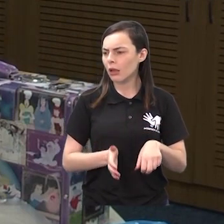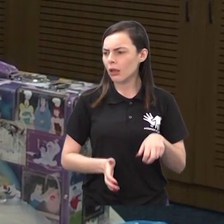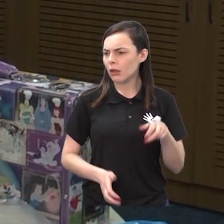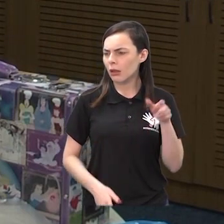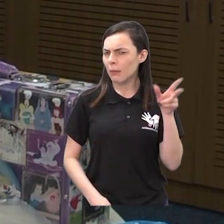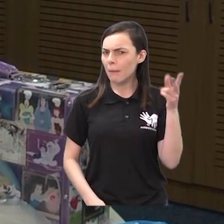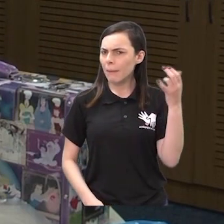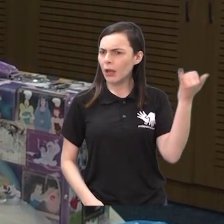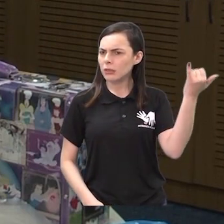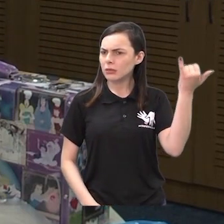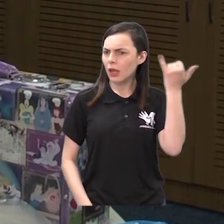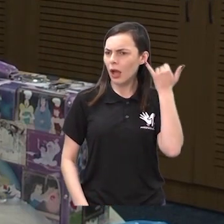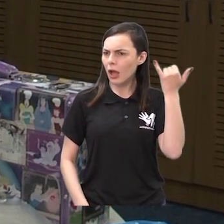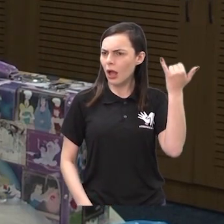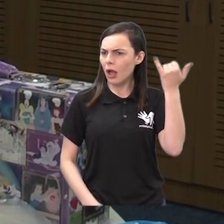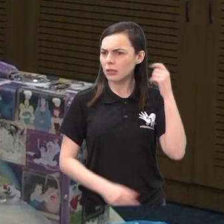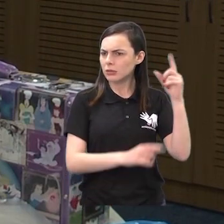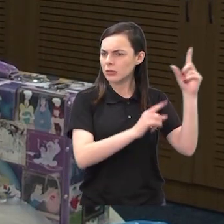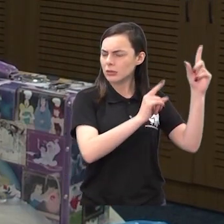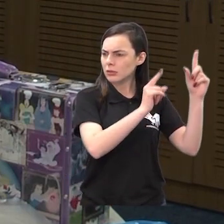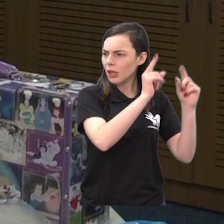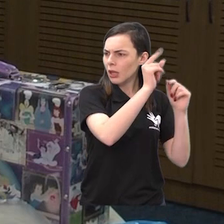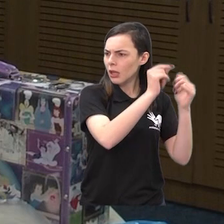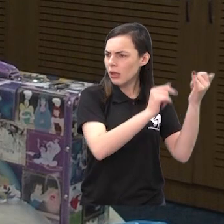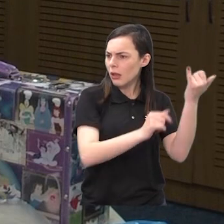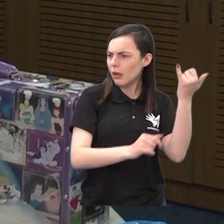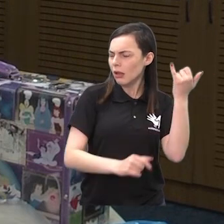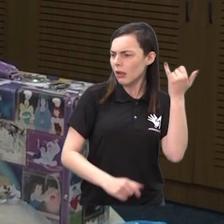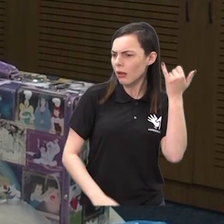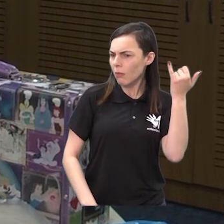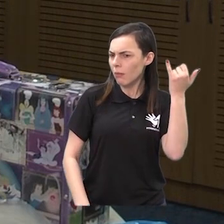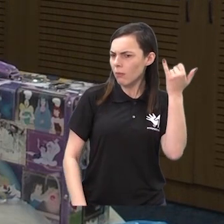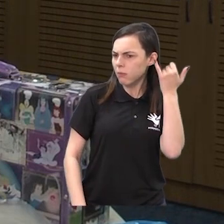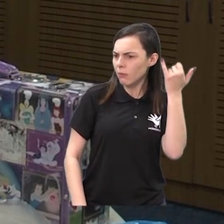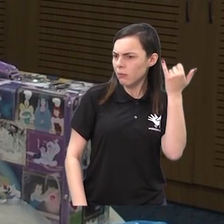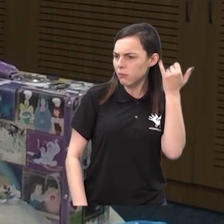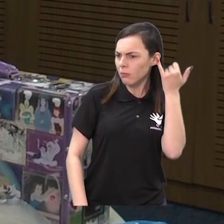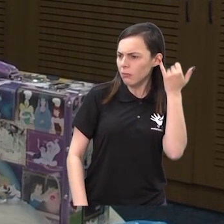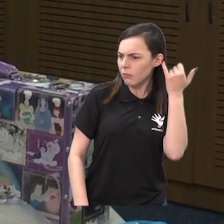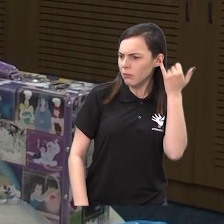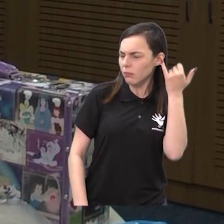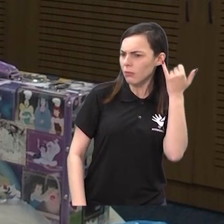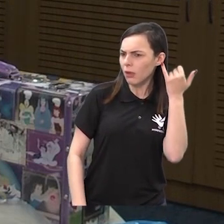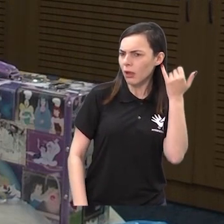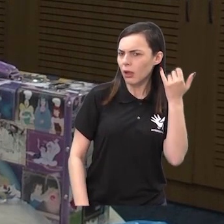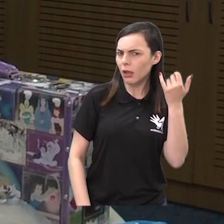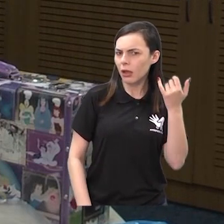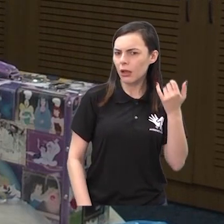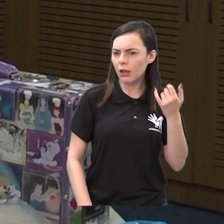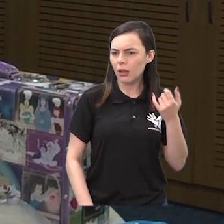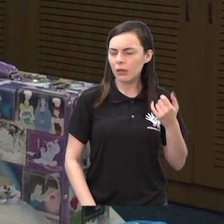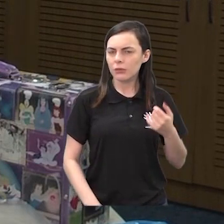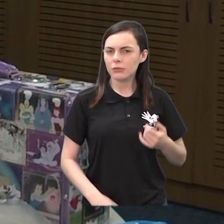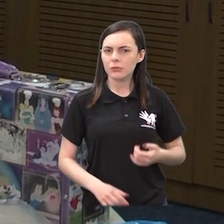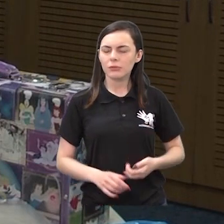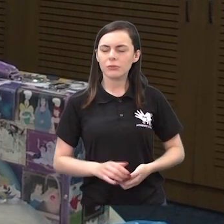um som estelar soou nos ouvidos do Sapinho Cururu, mais ou menos assim.